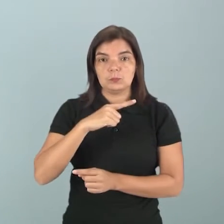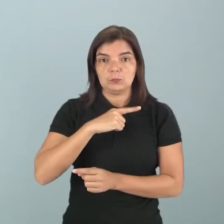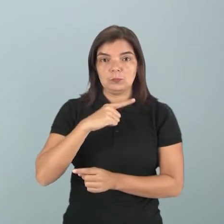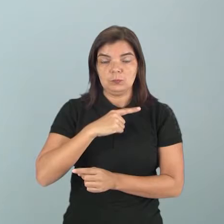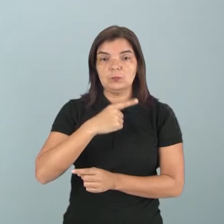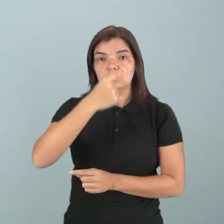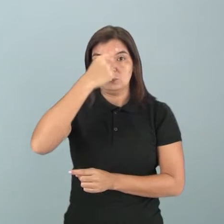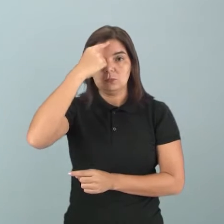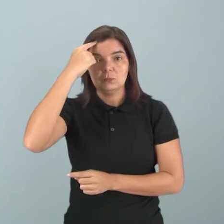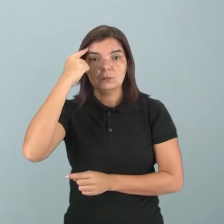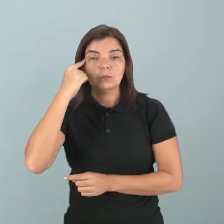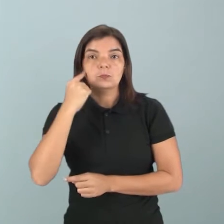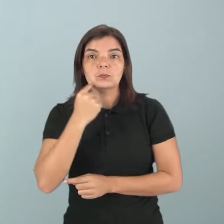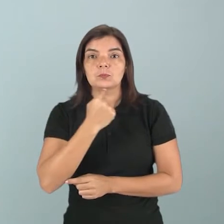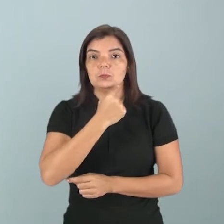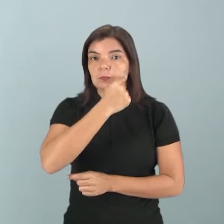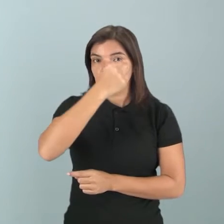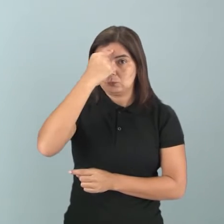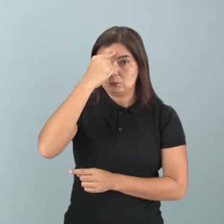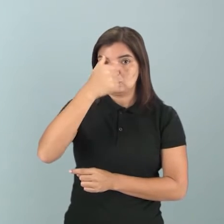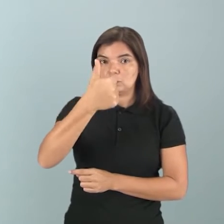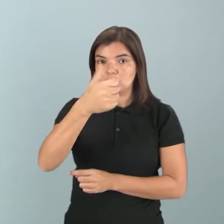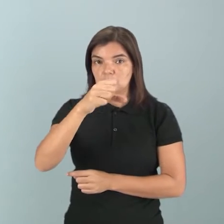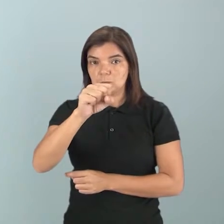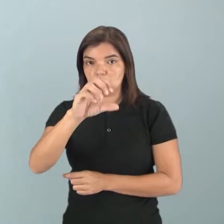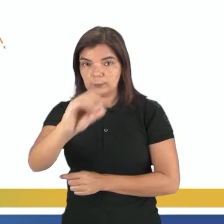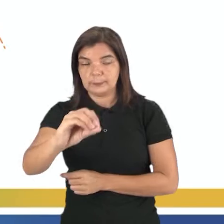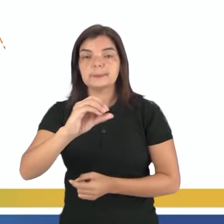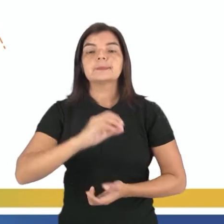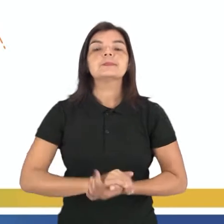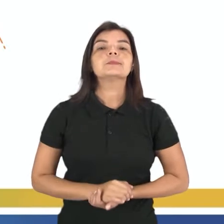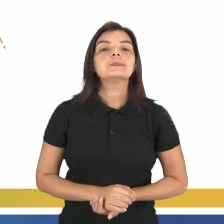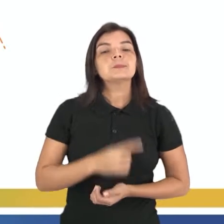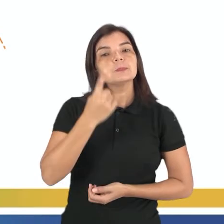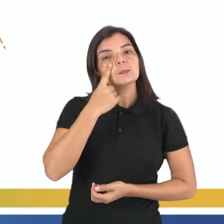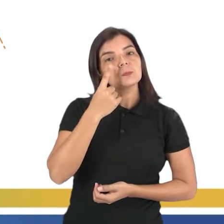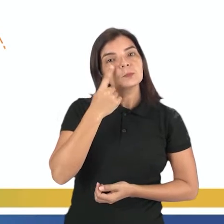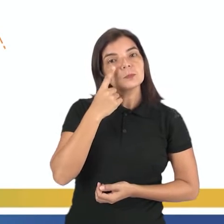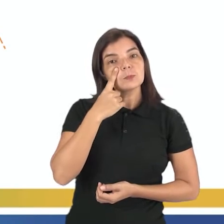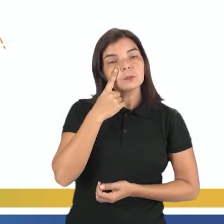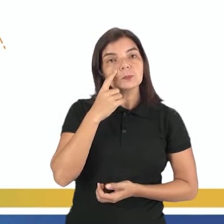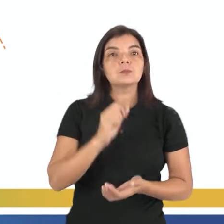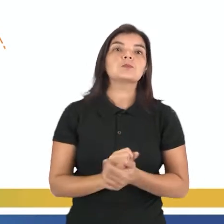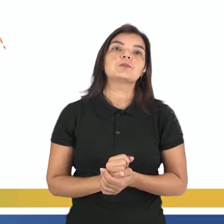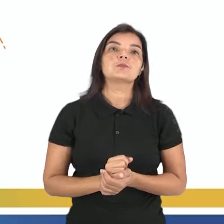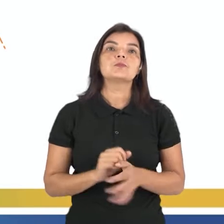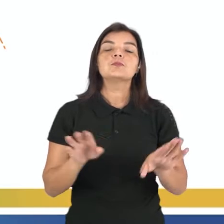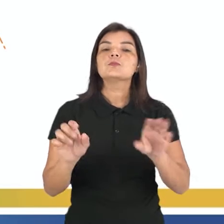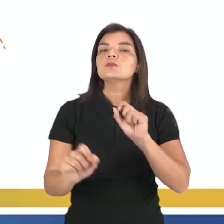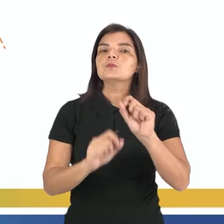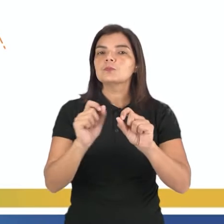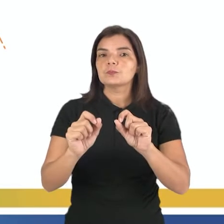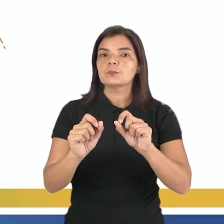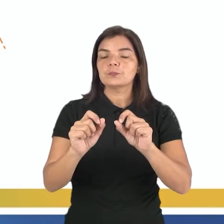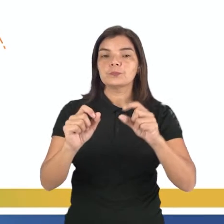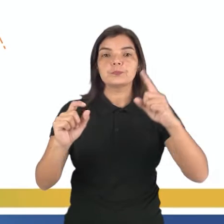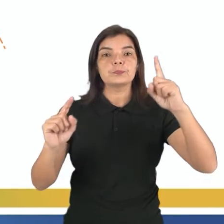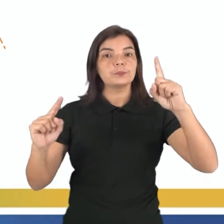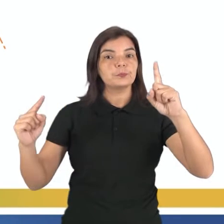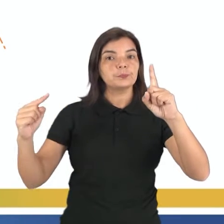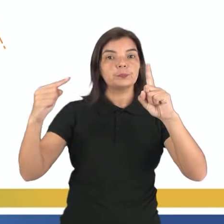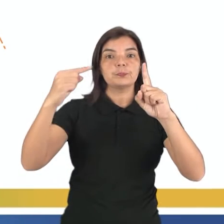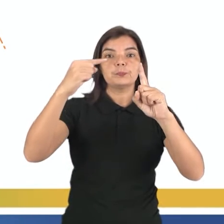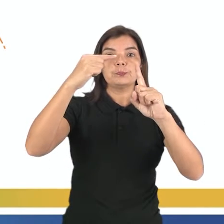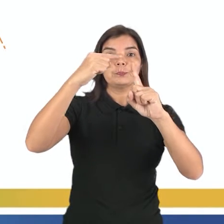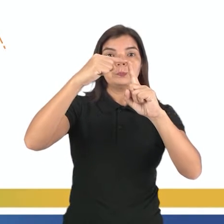ter 180 graus, beleza? Continuando, nós também temos os vértices, pessoal. Né? O que são vértices?